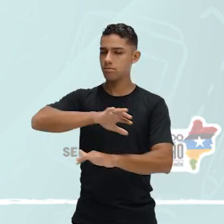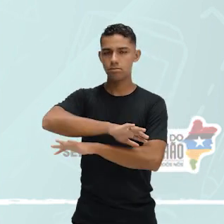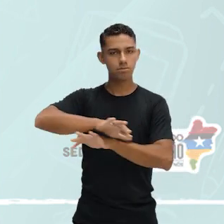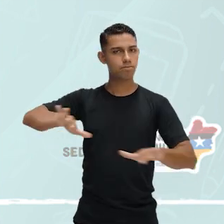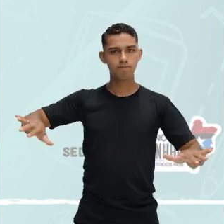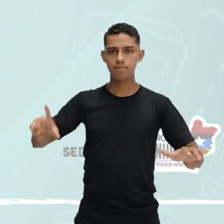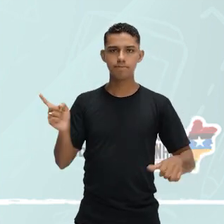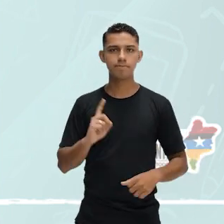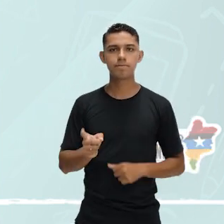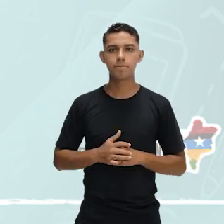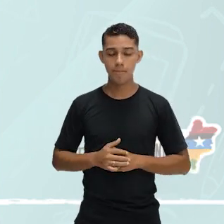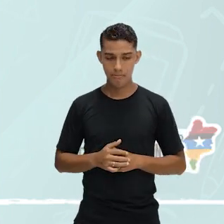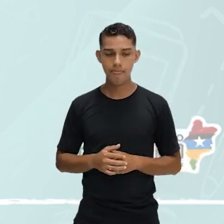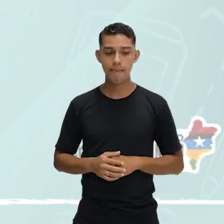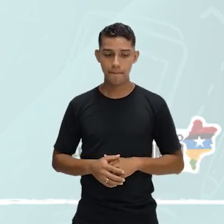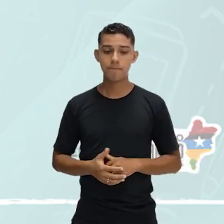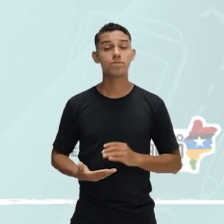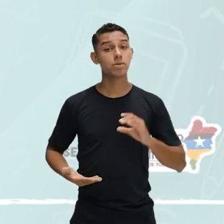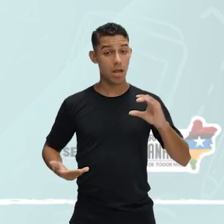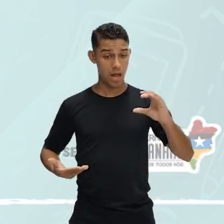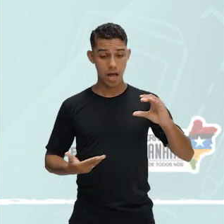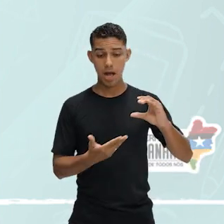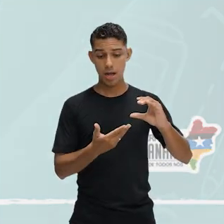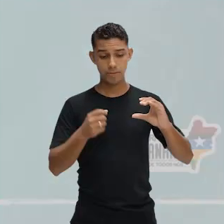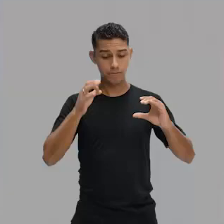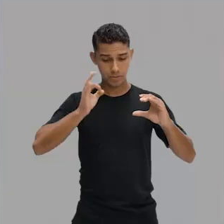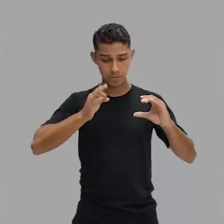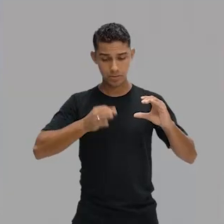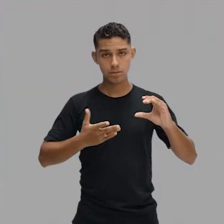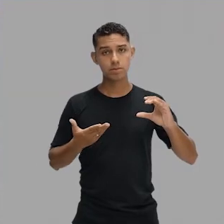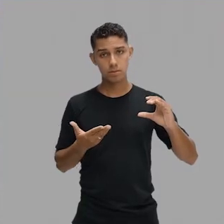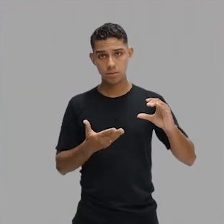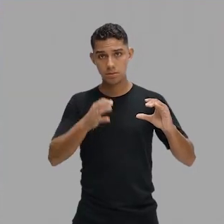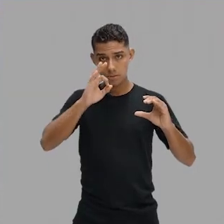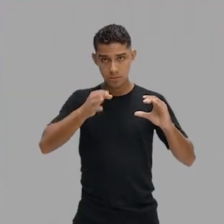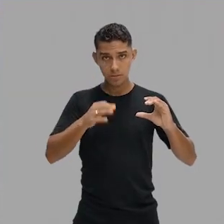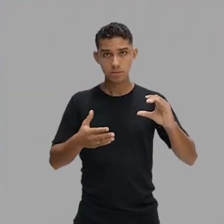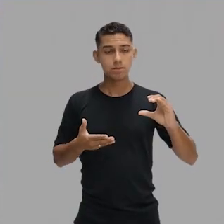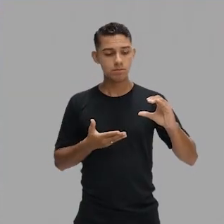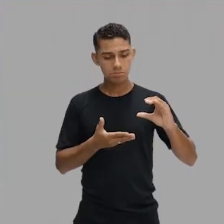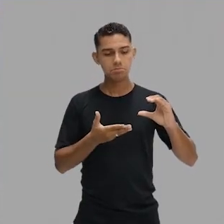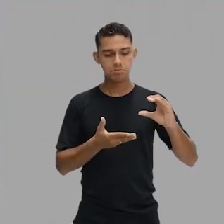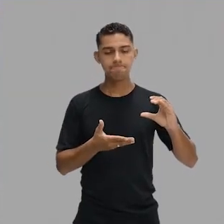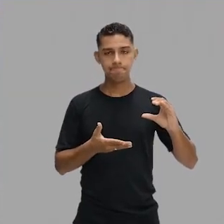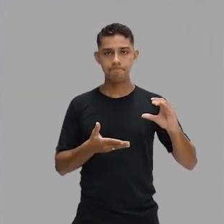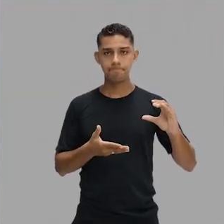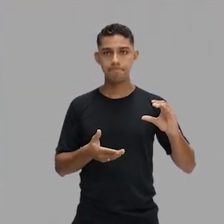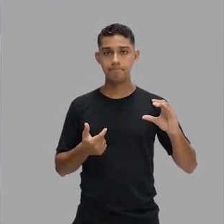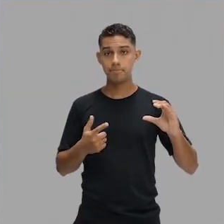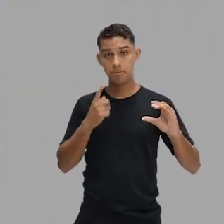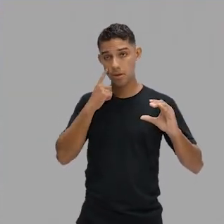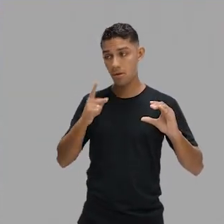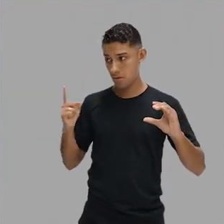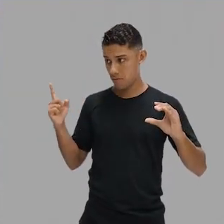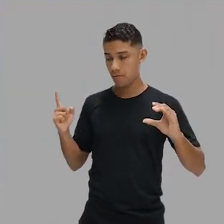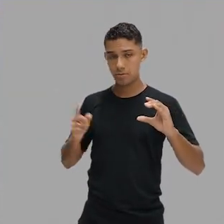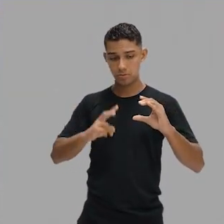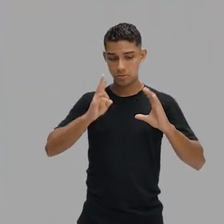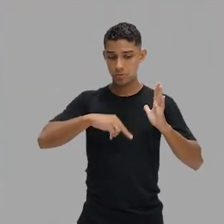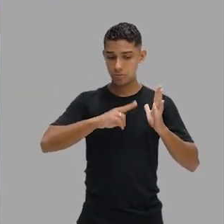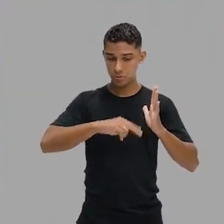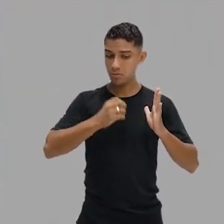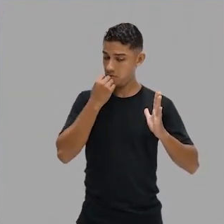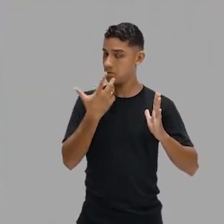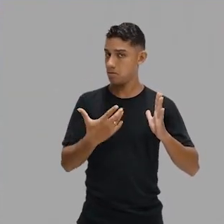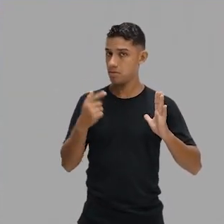o homem do próprio homem. Então aqui nós vamos assinalar a letra C de casa,